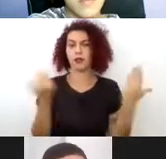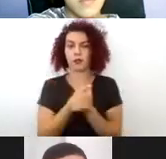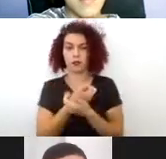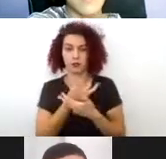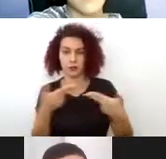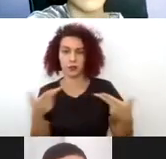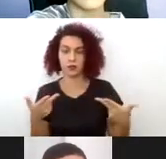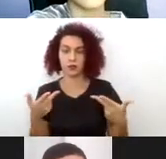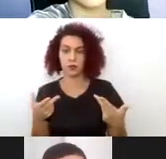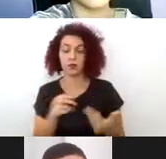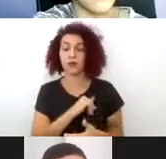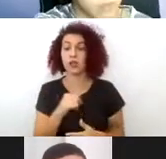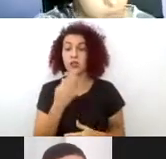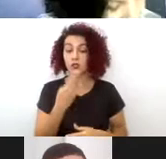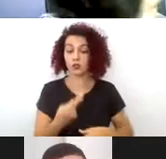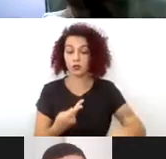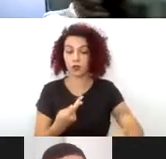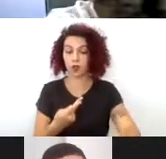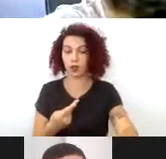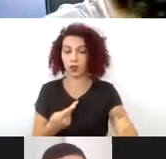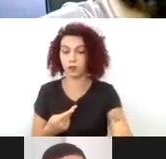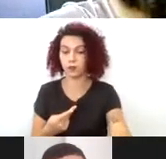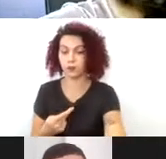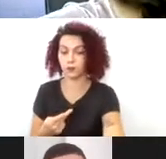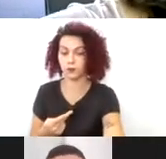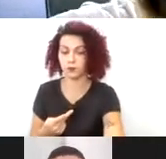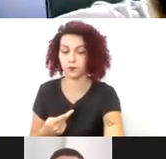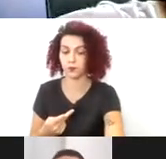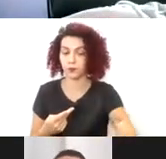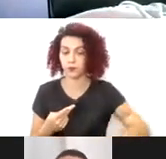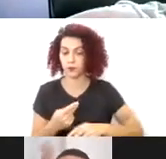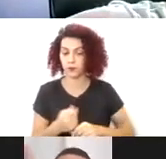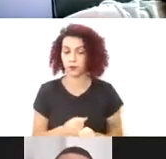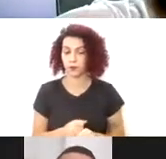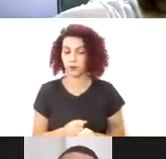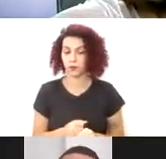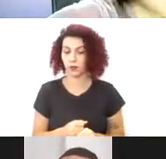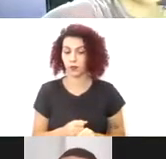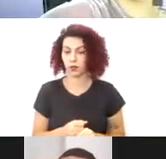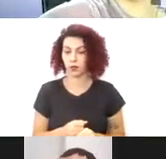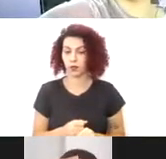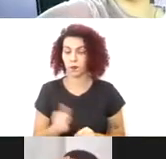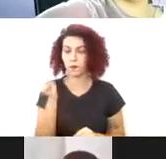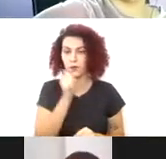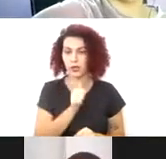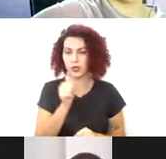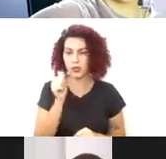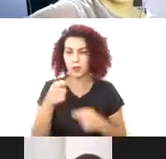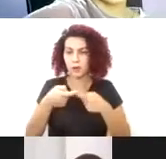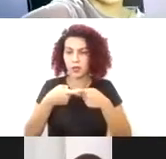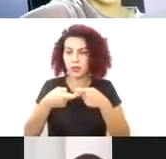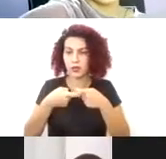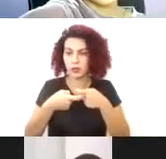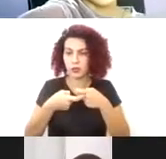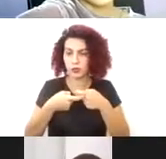e quando a gente fala hoje de medicina a distância né medicina é de telemedicina a